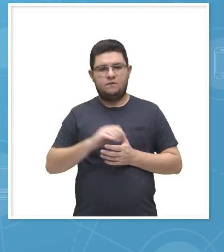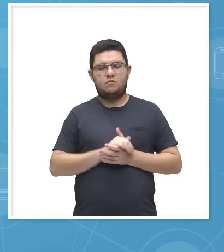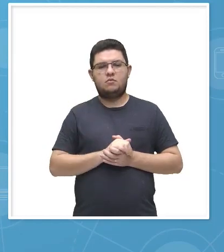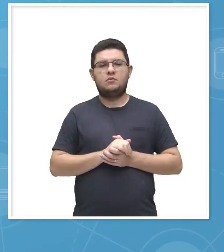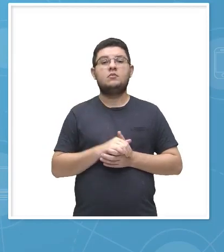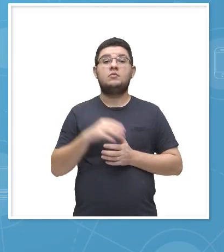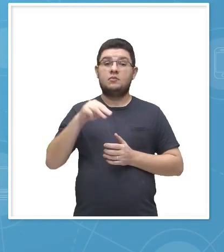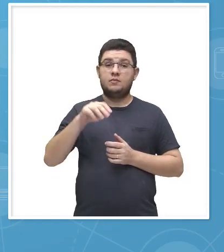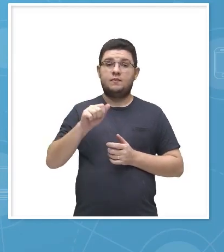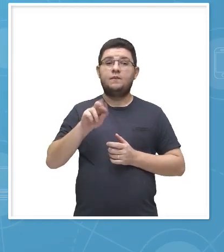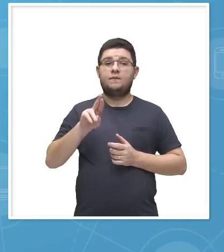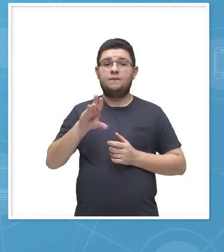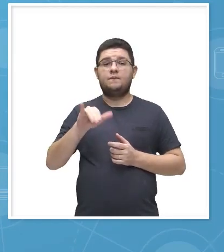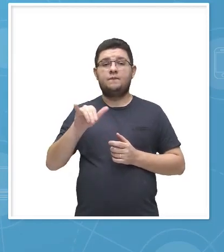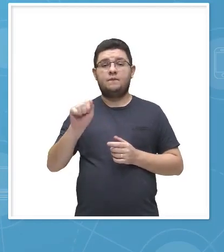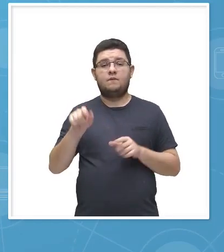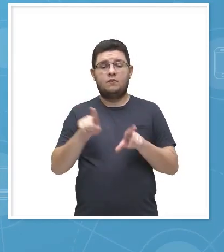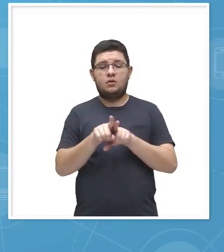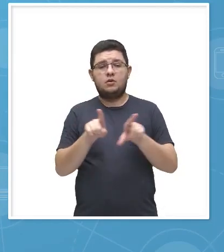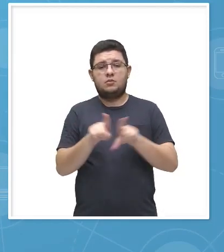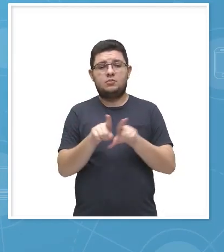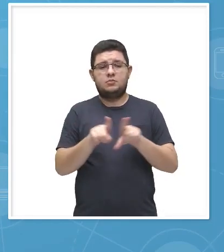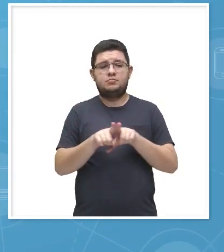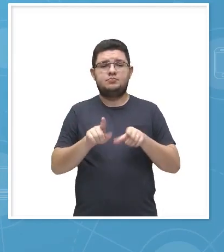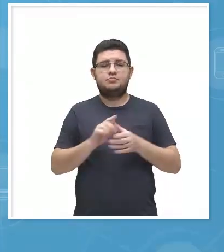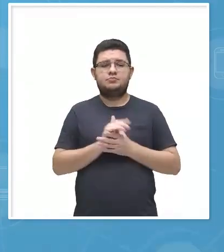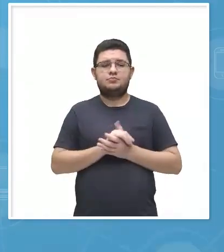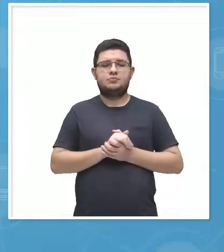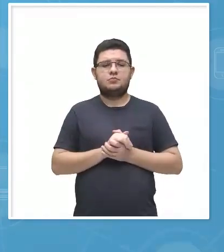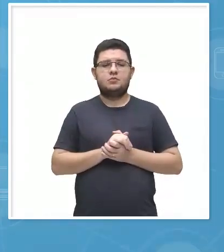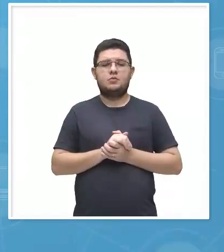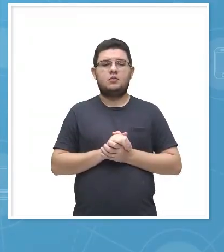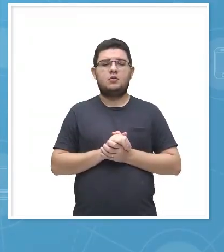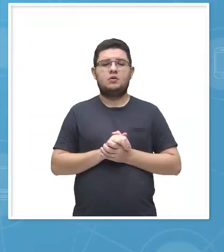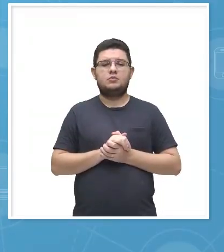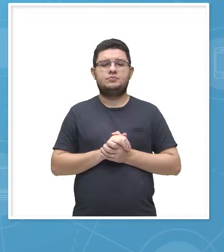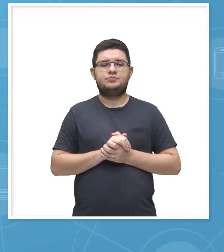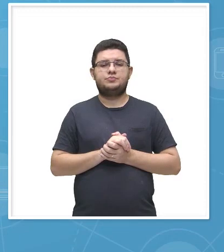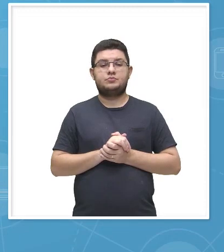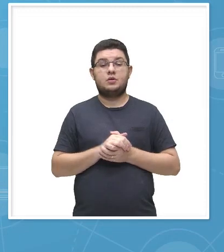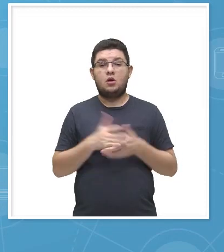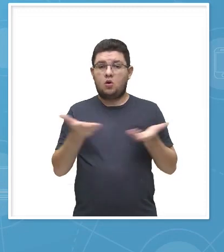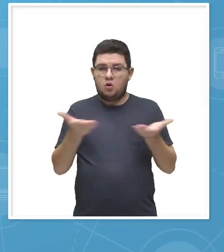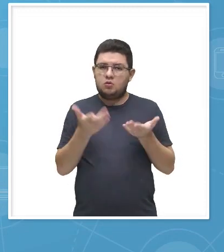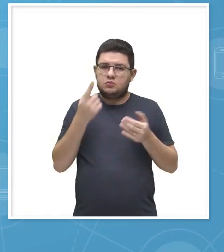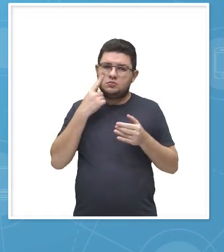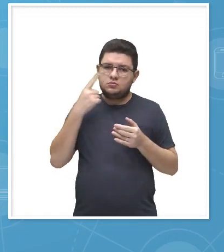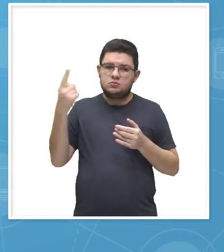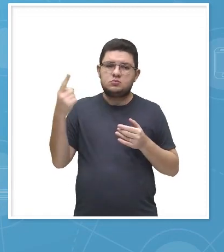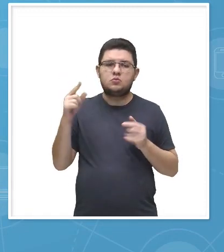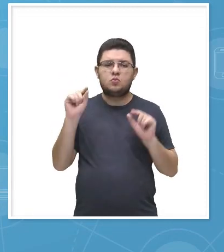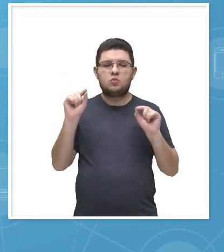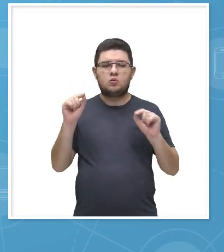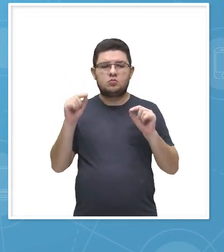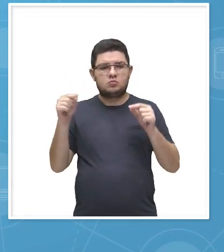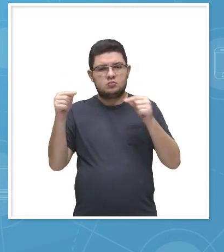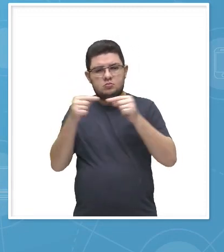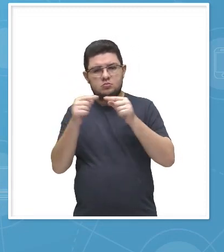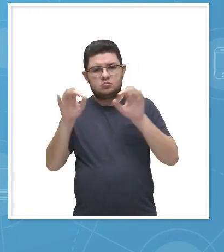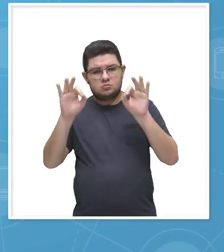e que mais e finalizou aqui com Cid o Wellington muito bem vamos conferir ver se tá tudo ok mesmo